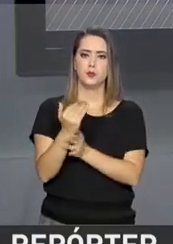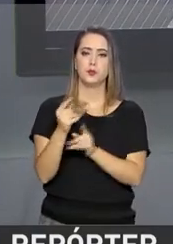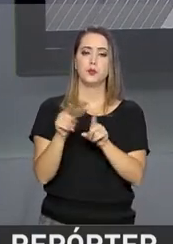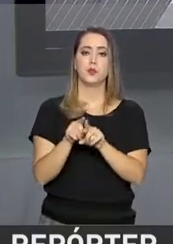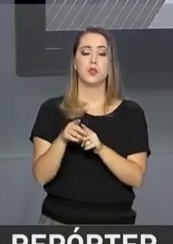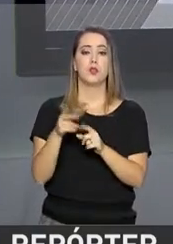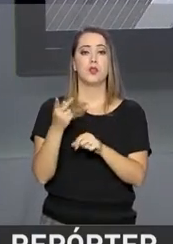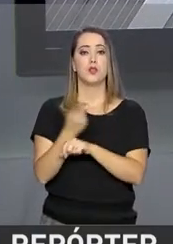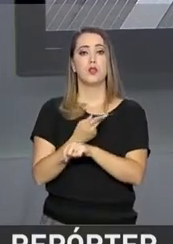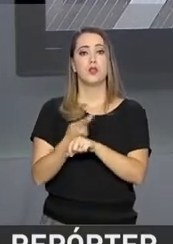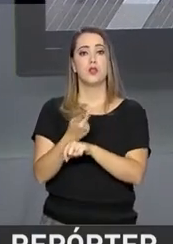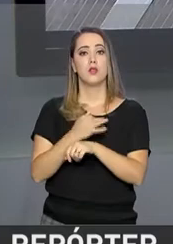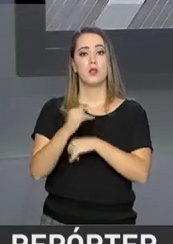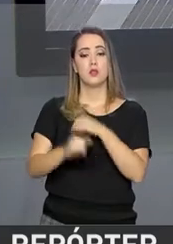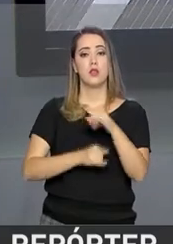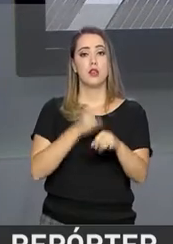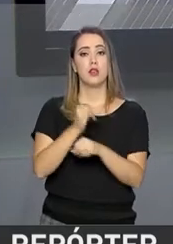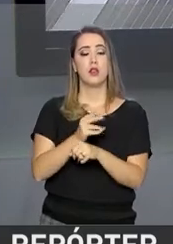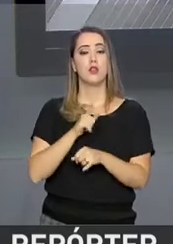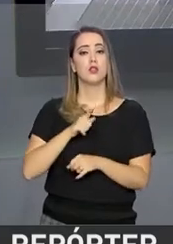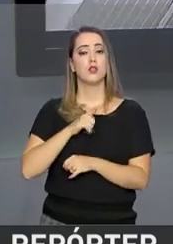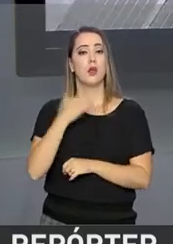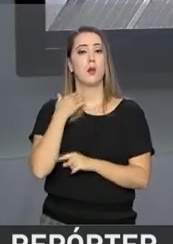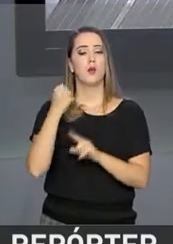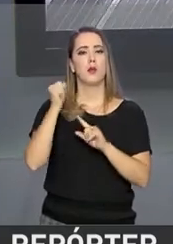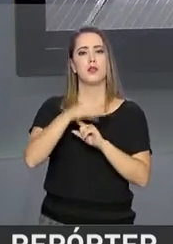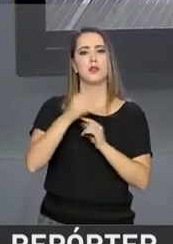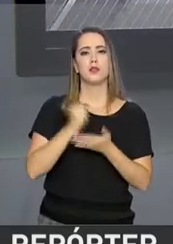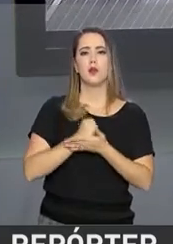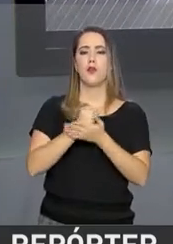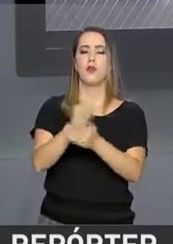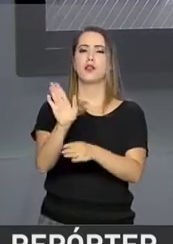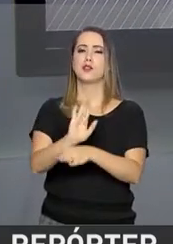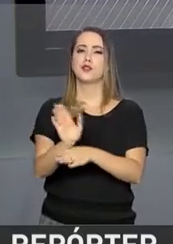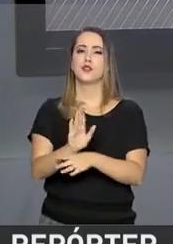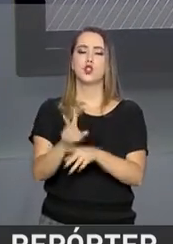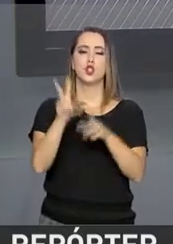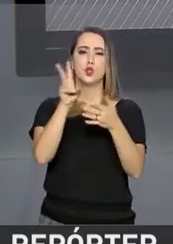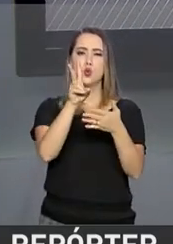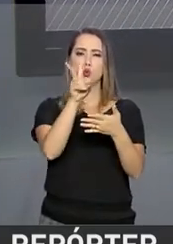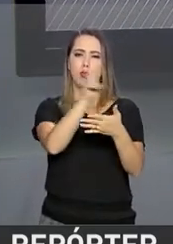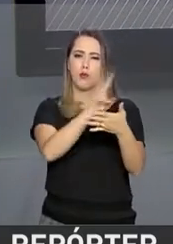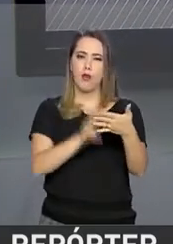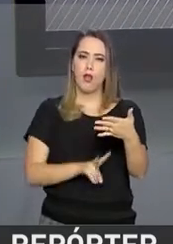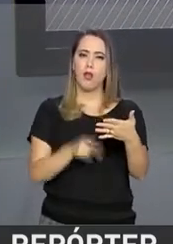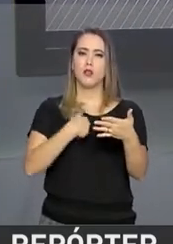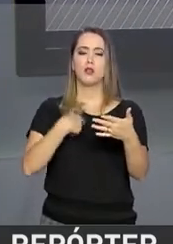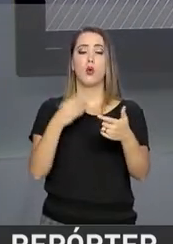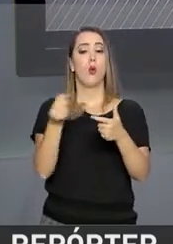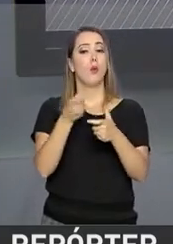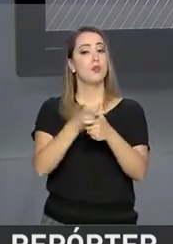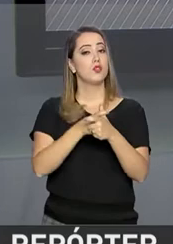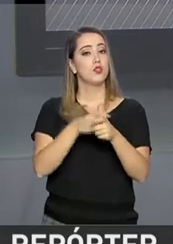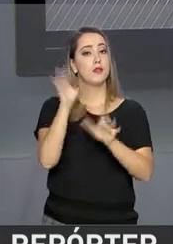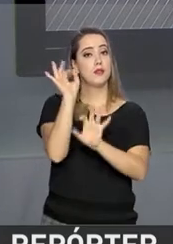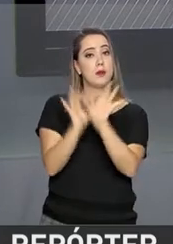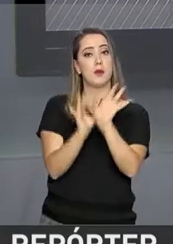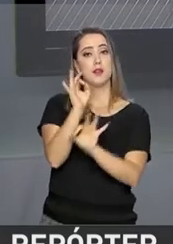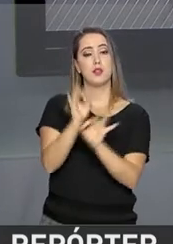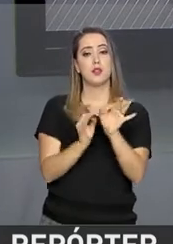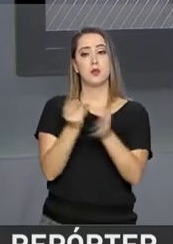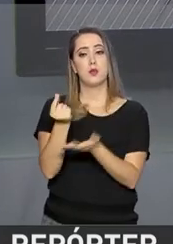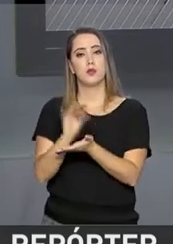corra para a internet o banco central já oferece conteúdos em vídeo e texto sobre o endividamento planejamento e também